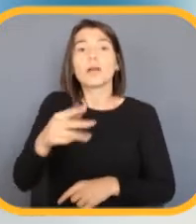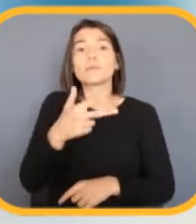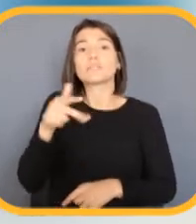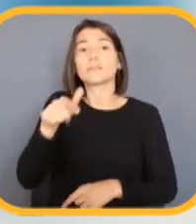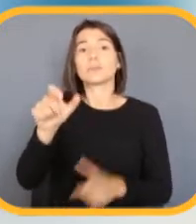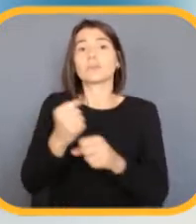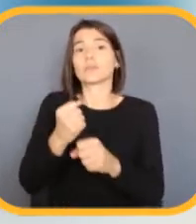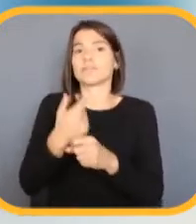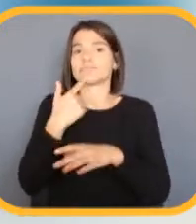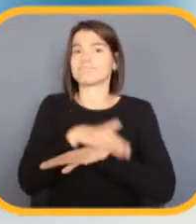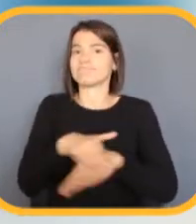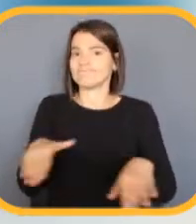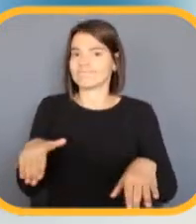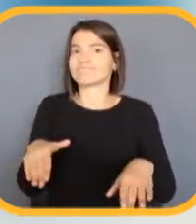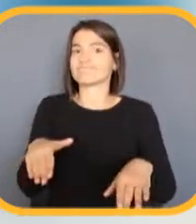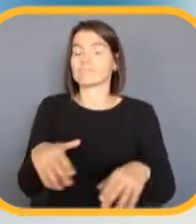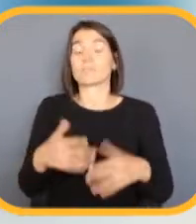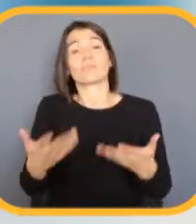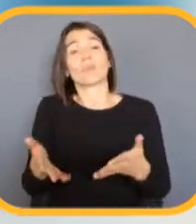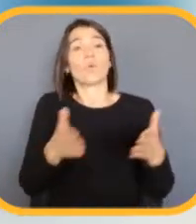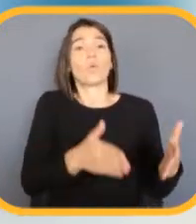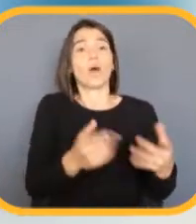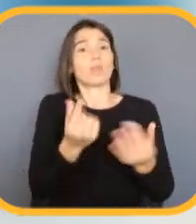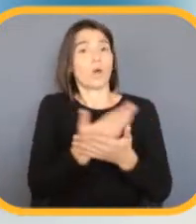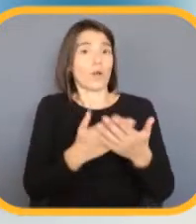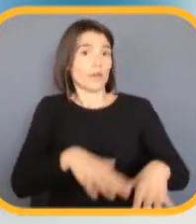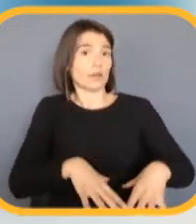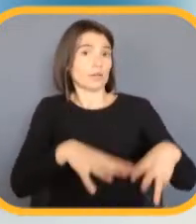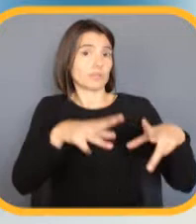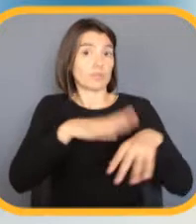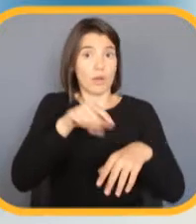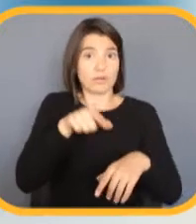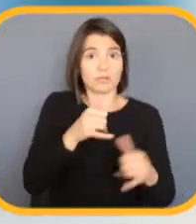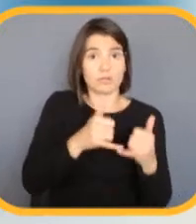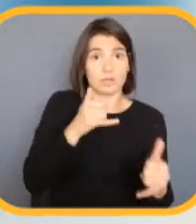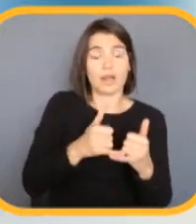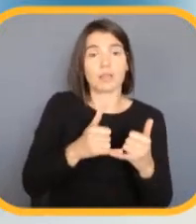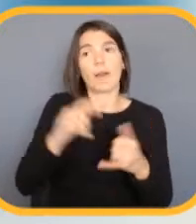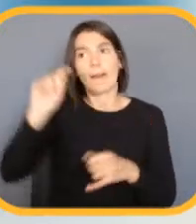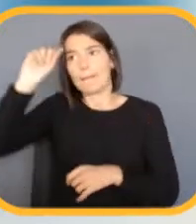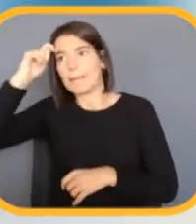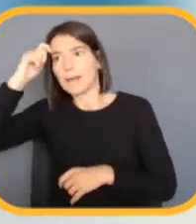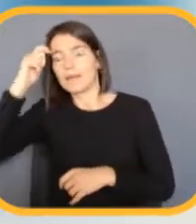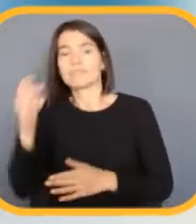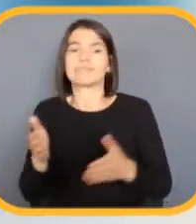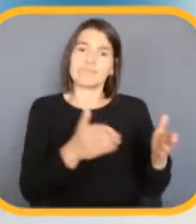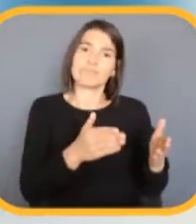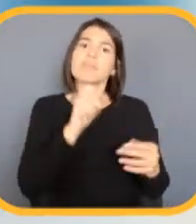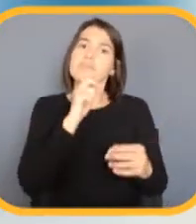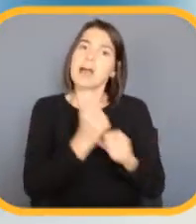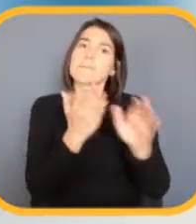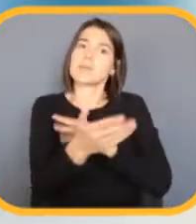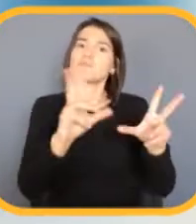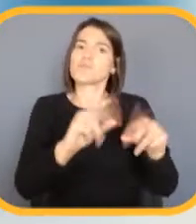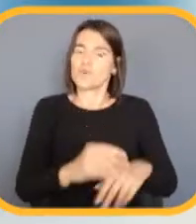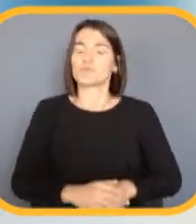elimine 1.100.000 postos de trabalho. Por outro lado, o crescimento económico promovido pela automação pode cobrir